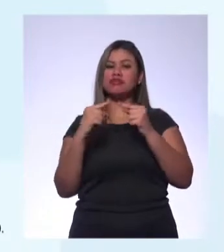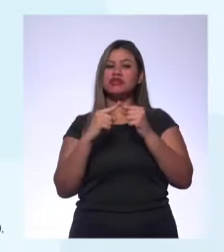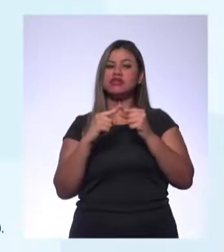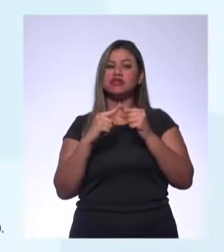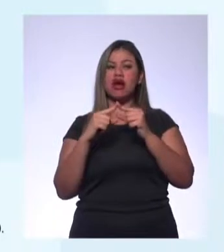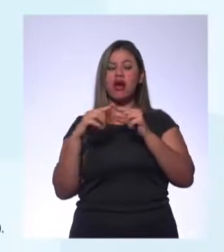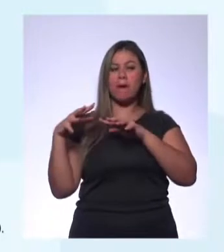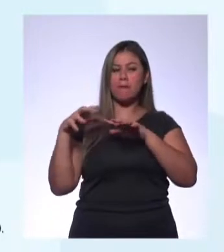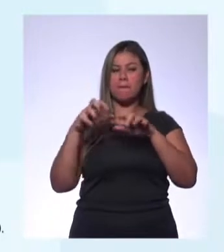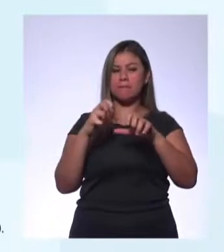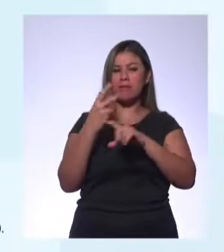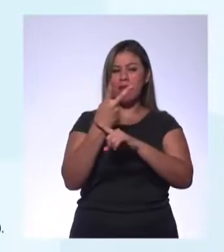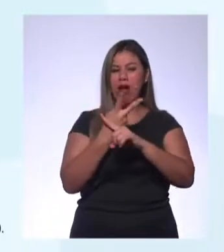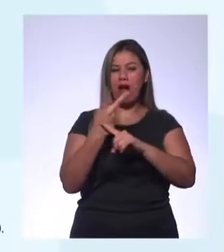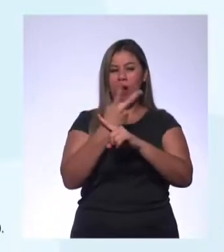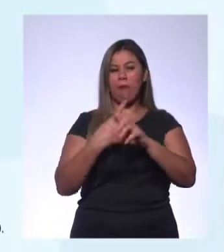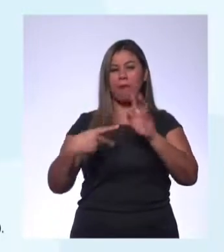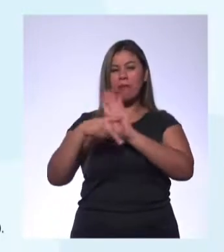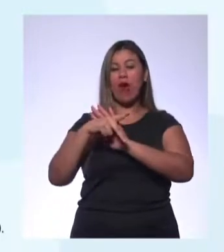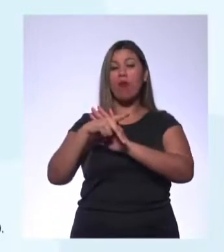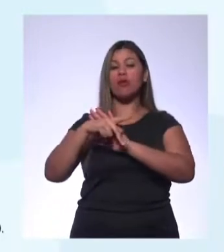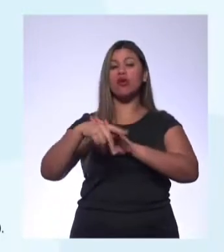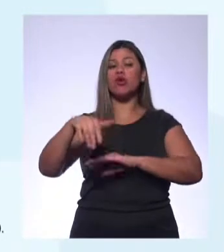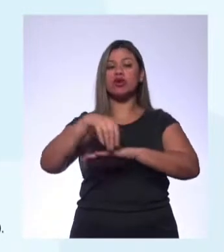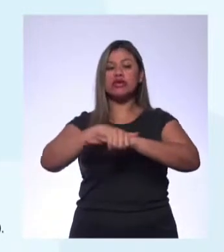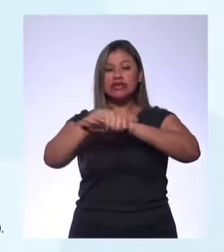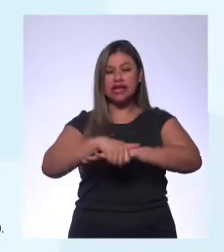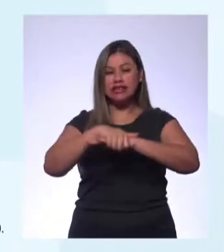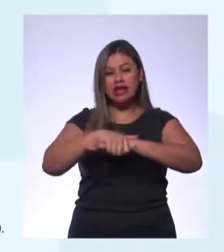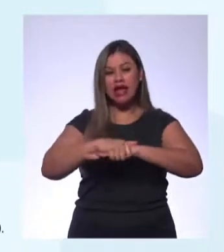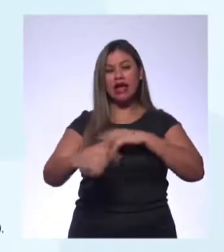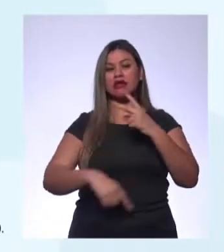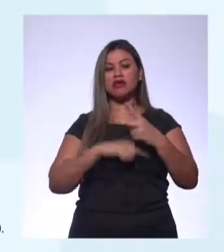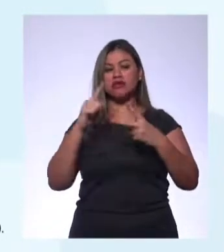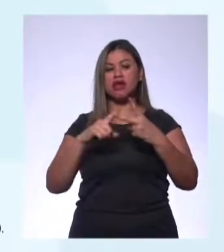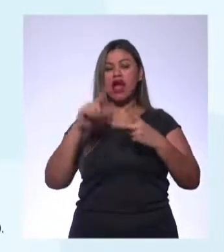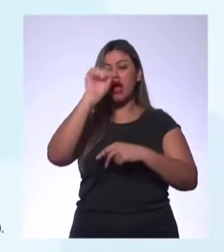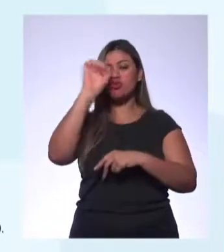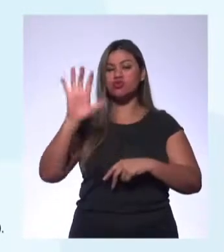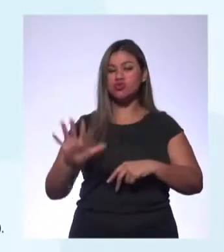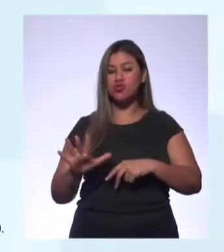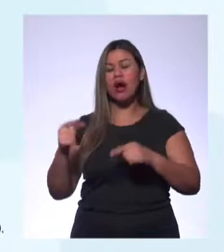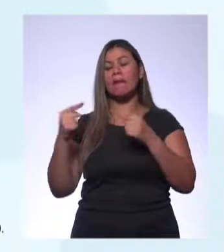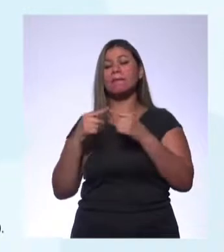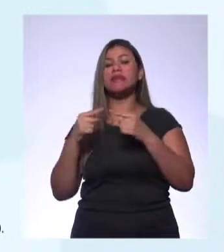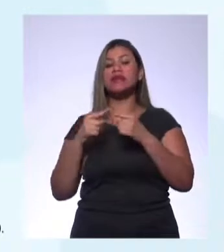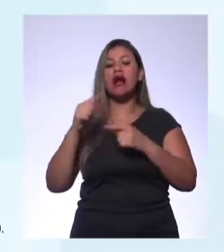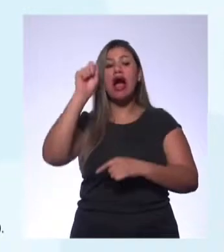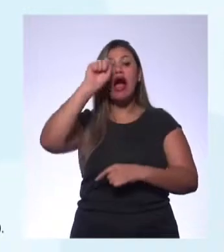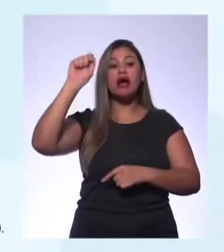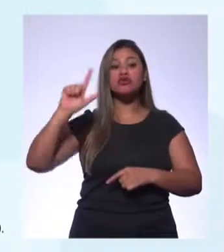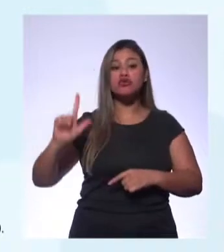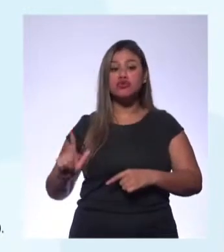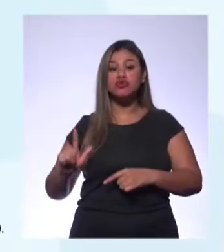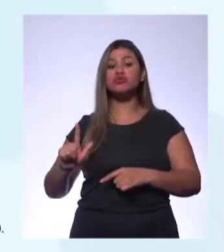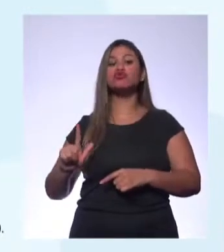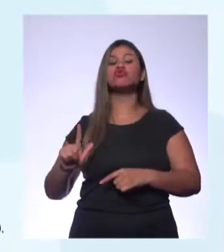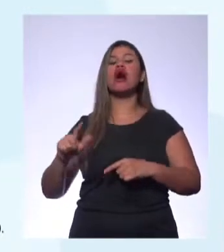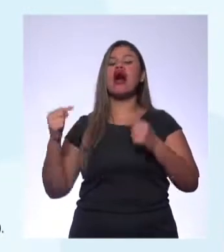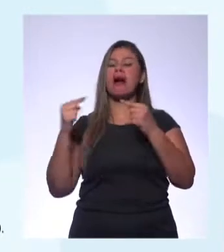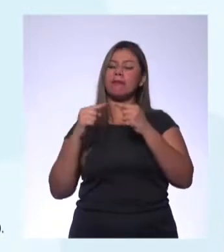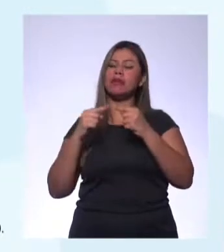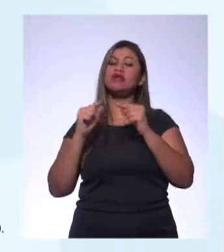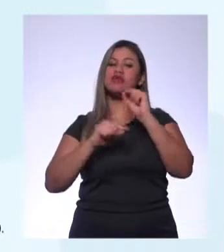ocupadas e exploradas pela Inglaterra e as áreas em azul pela França. E a gente consegue, comparando com o mapa da esquerda